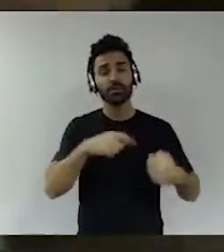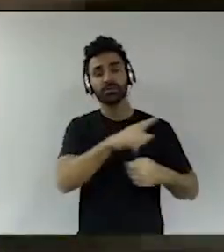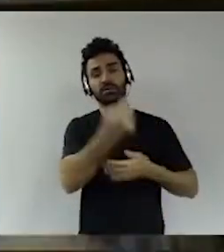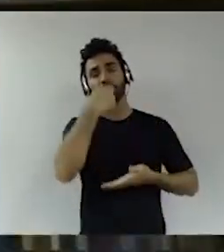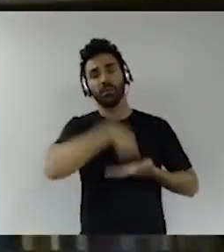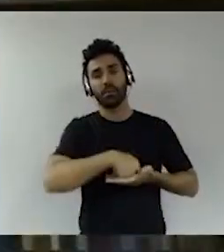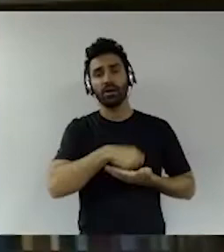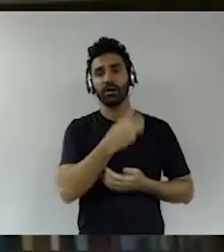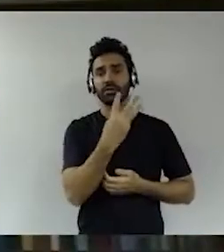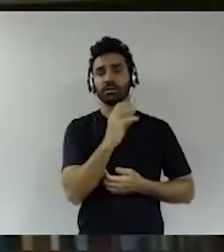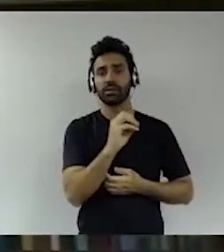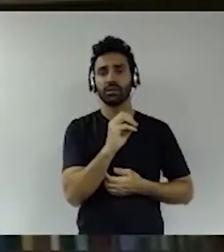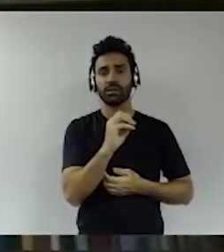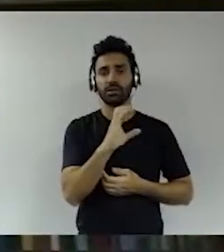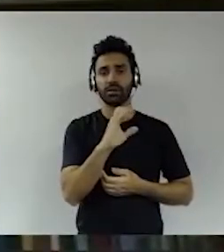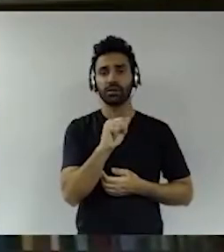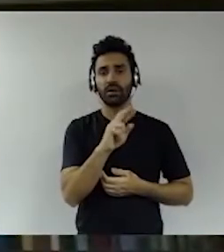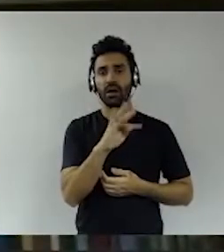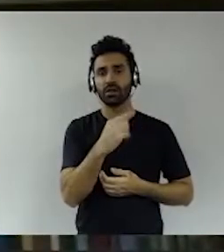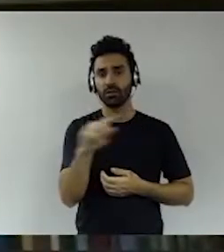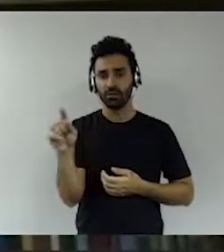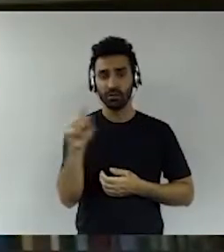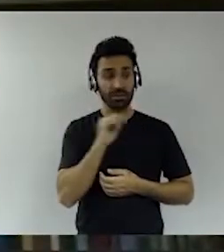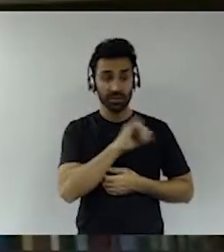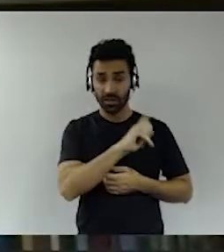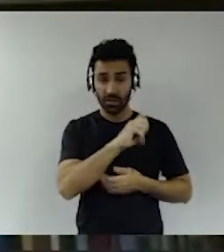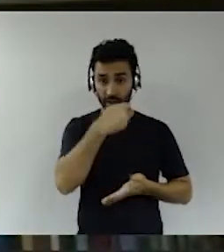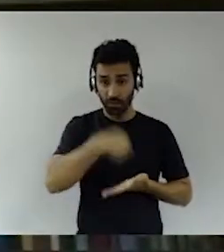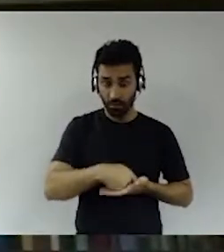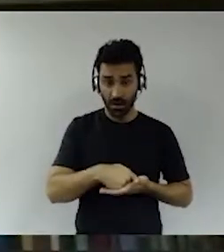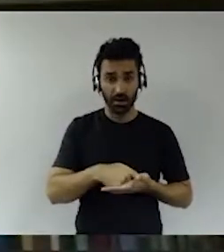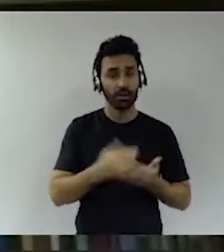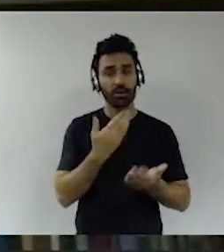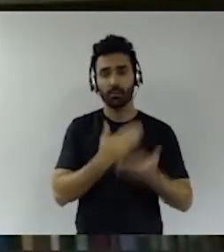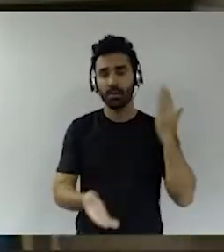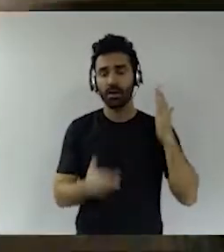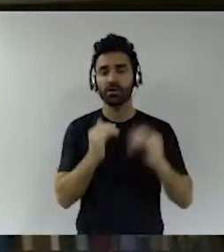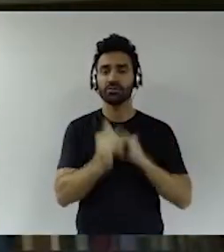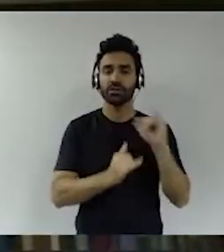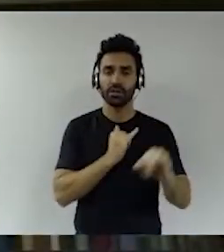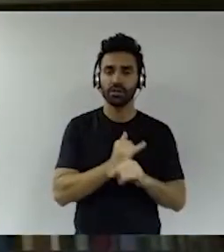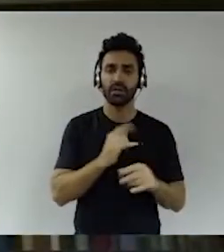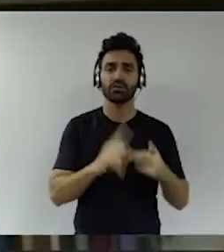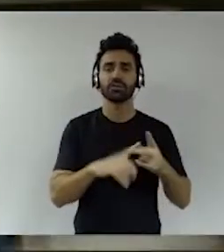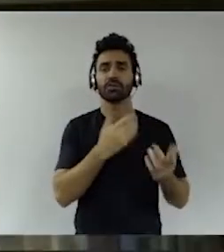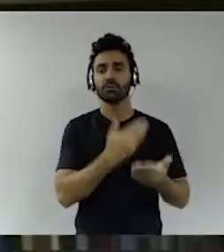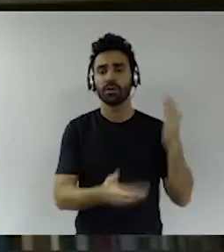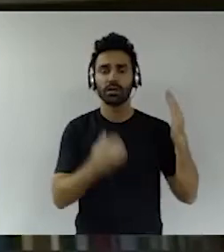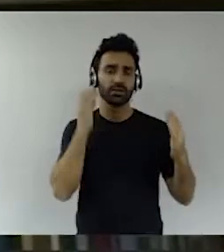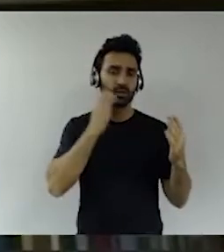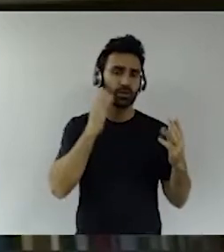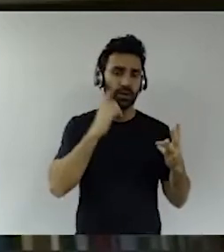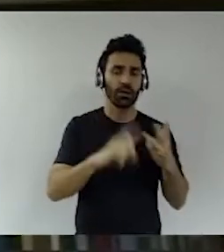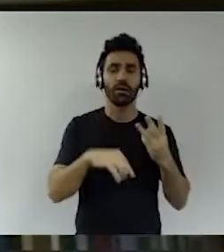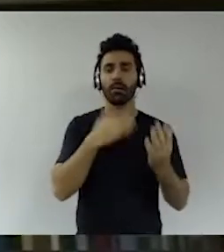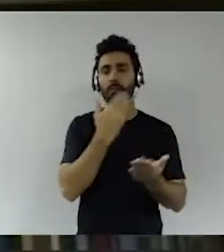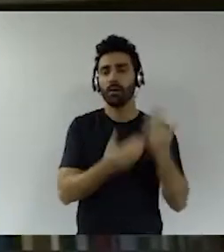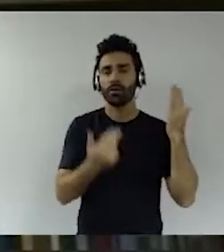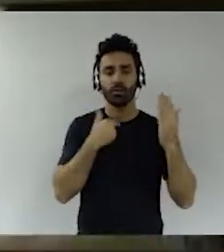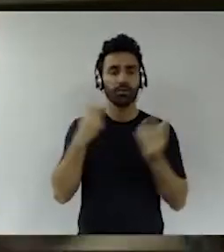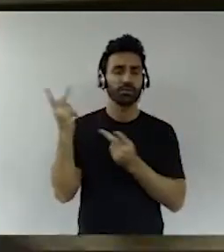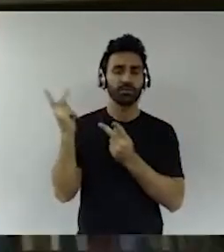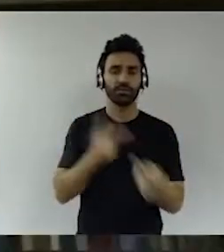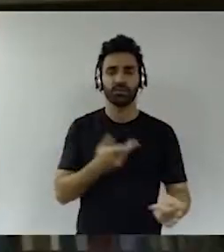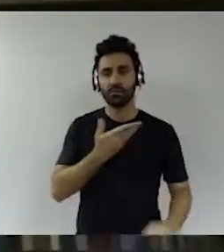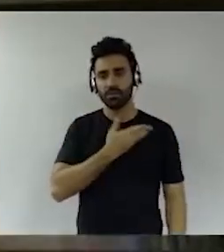30 cartões de visita. Quem não pagar, fica sem internet, sem videogame, sem celular e sem poder visitar os coleguinhas.